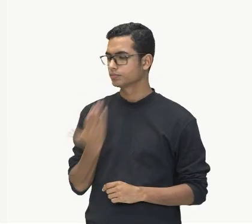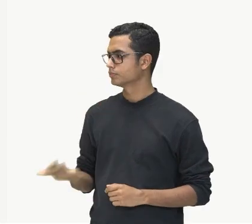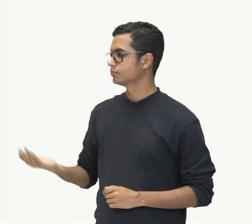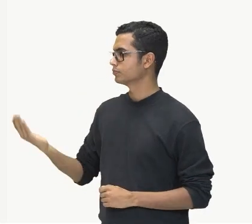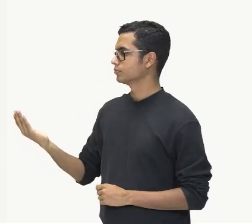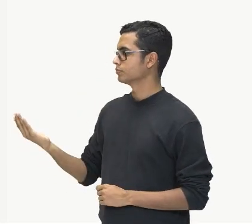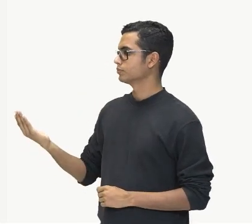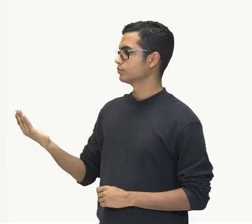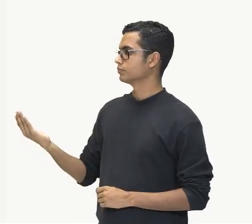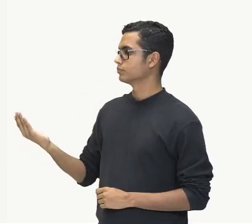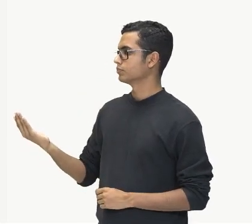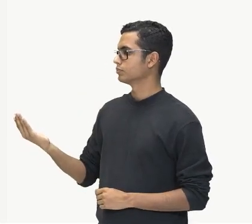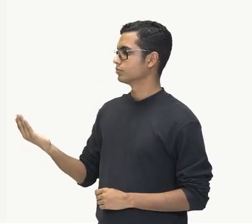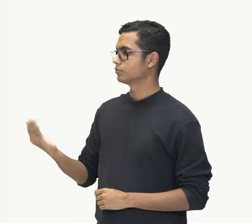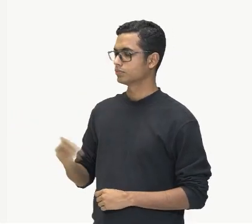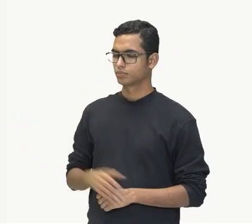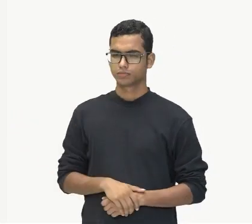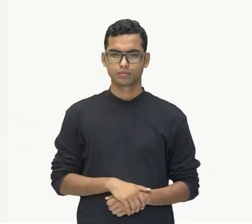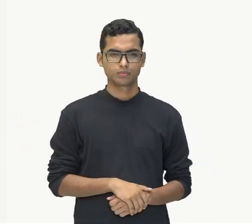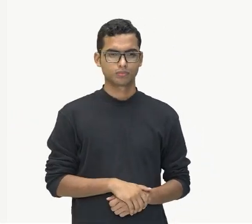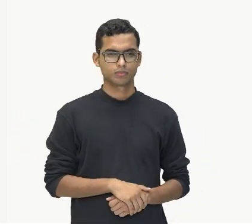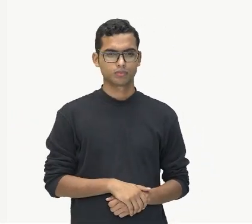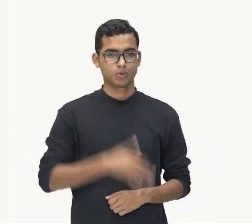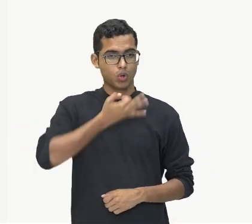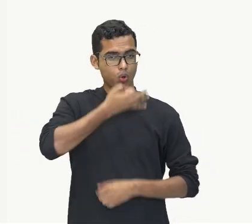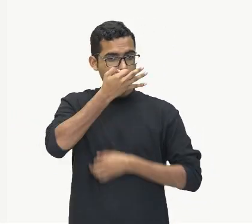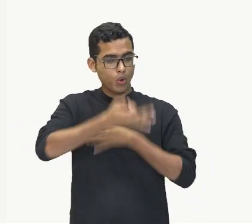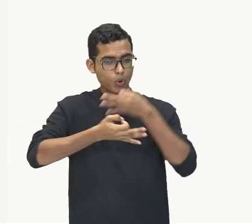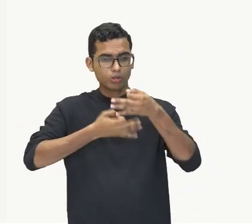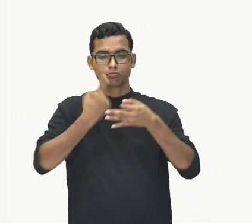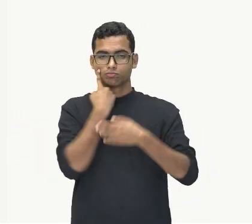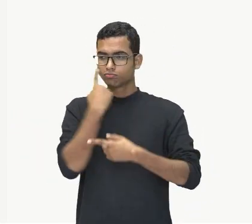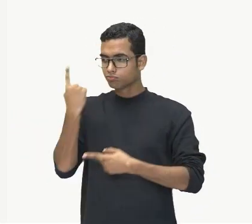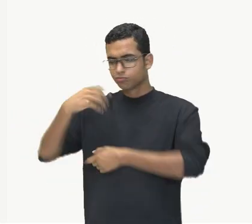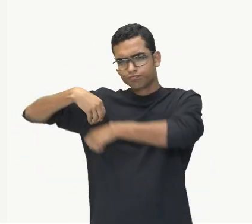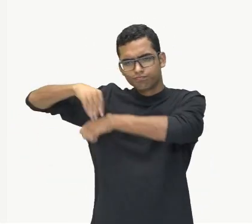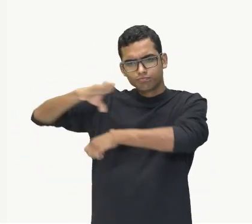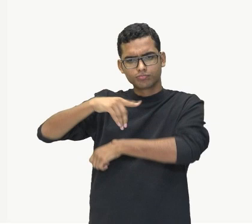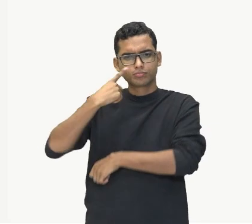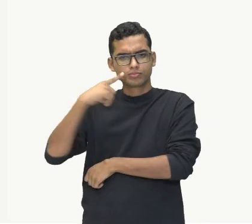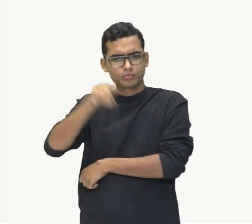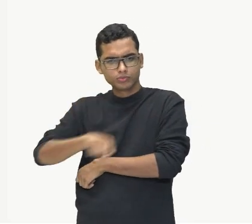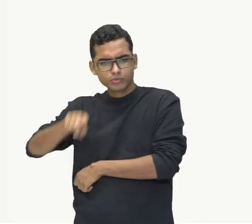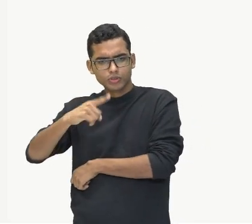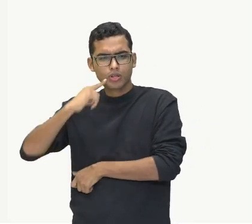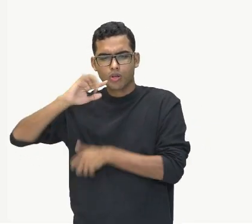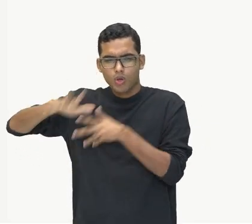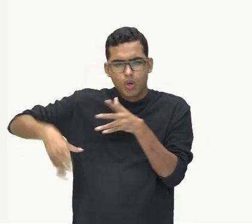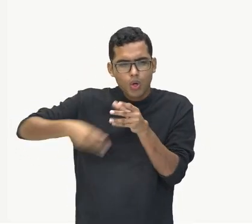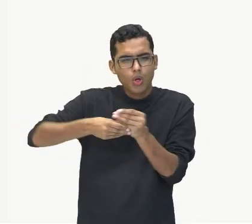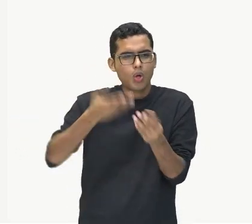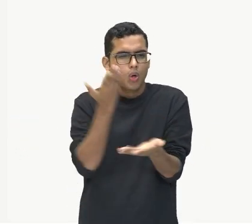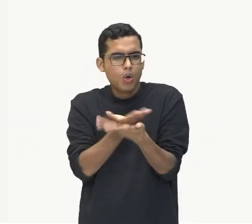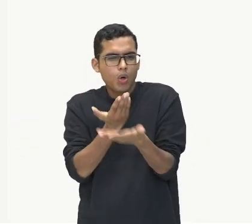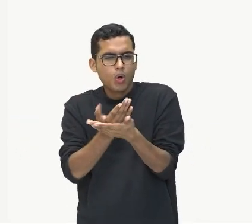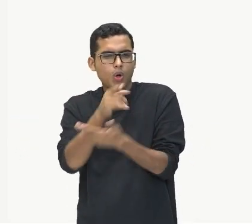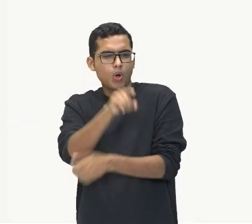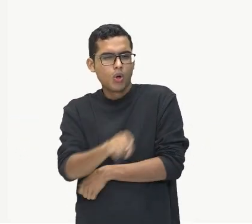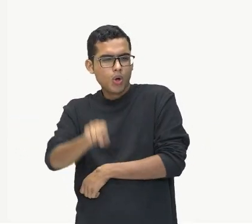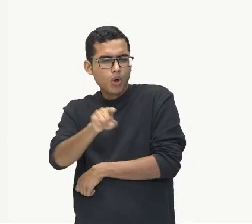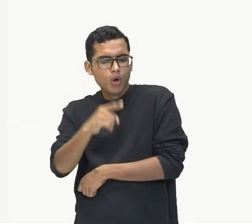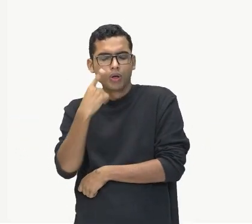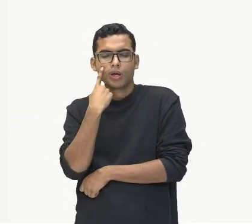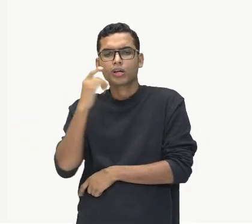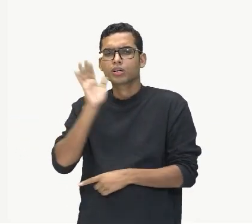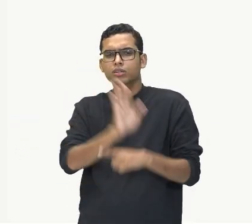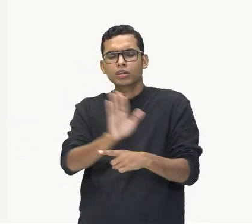usar um mapa mental. Eu dei essa dica aí para vocês construírem mapas mentais, que é bem legal, né? Os mapas mentais, que eles ajudam